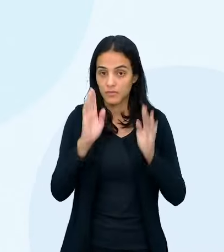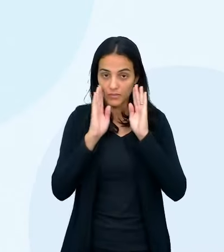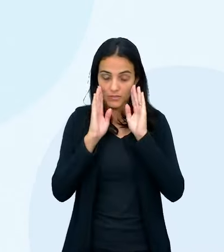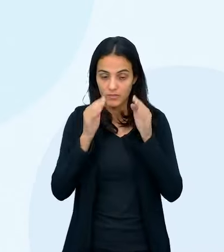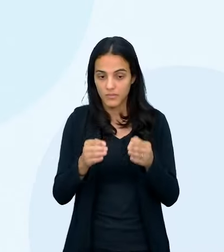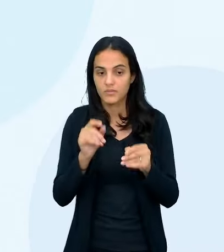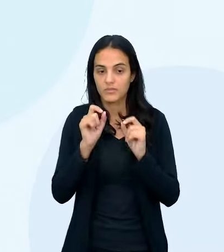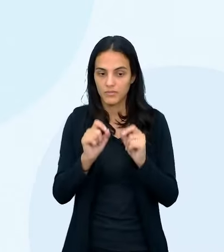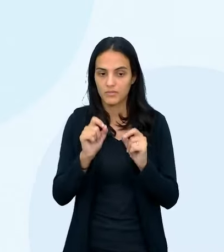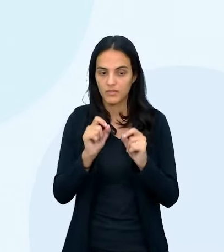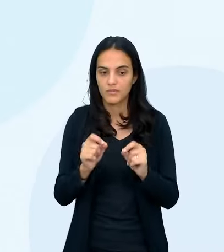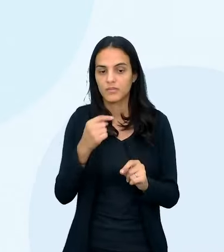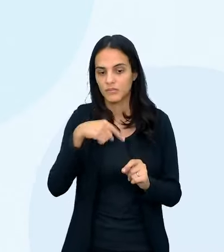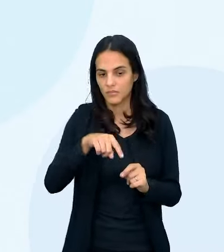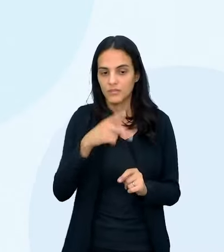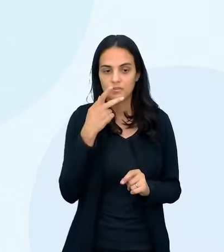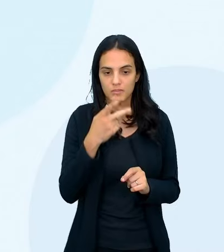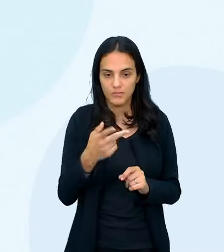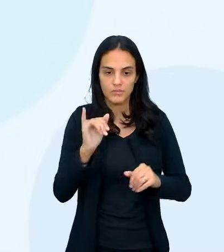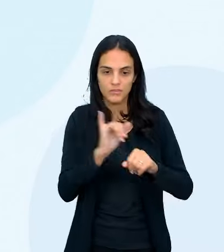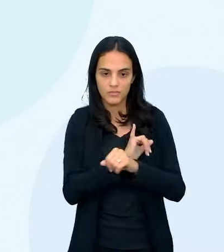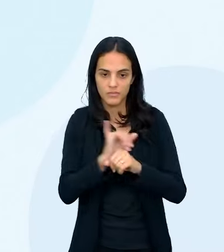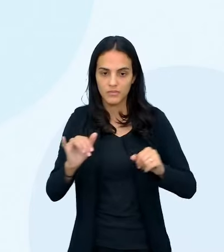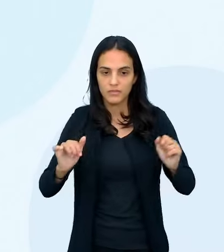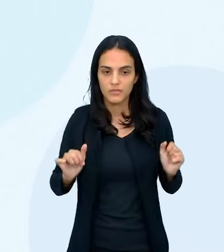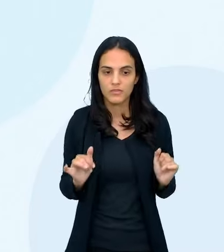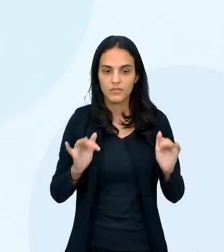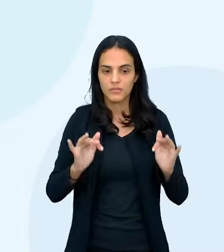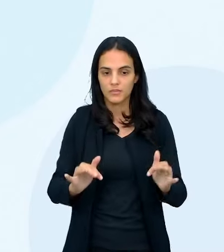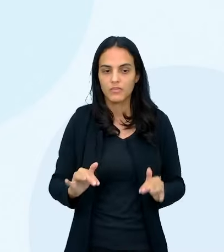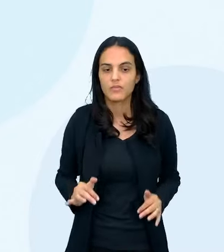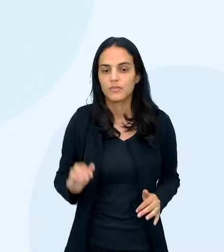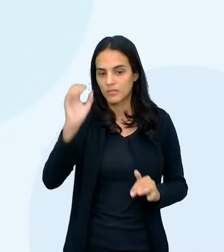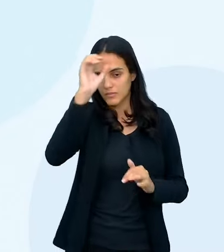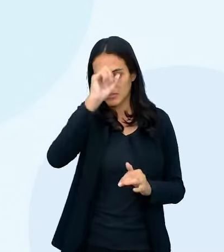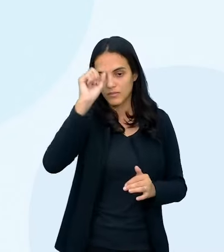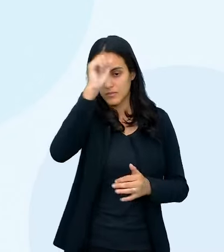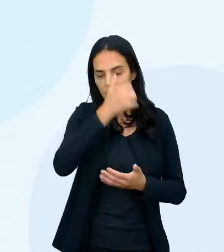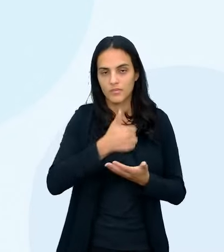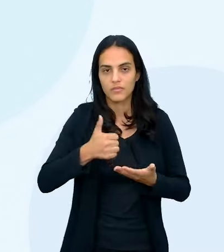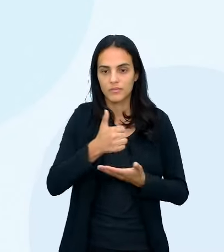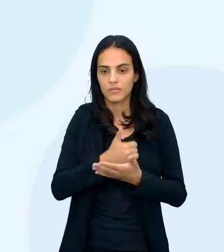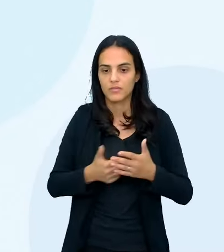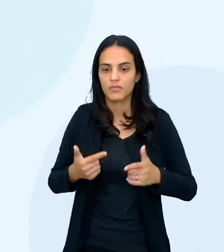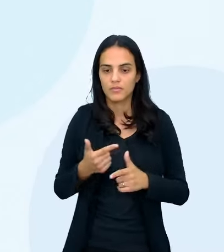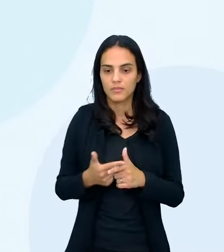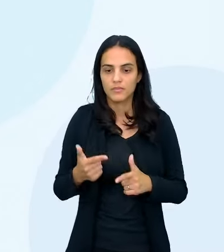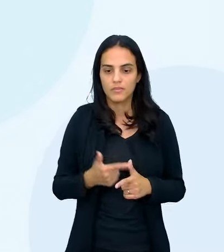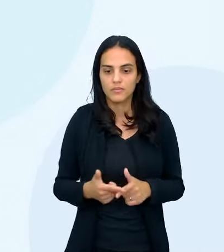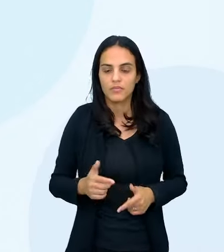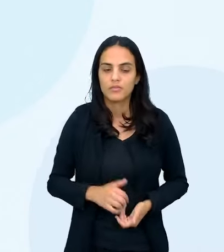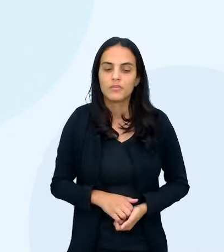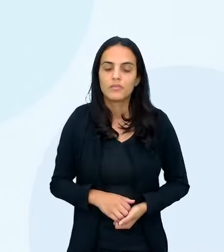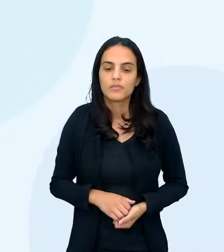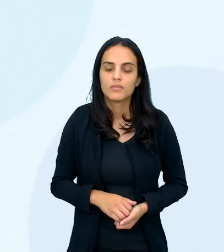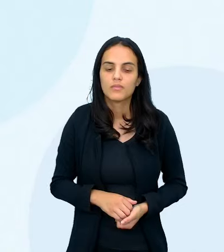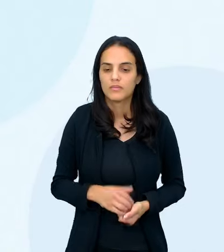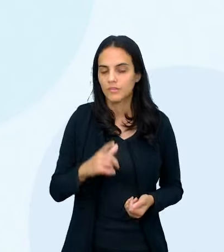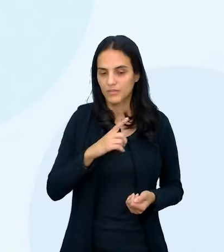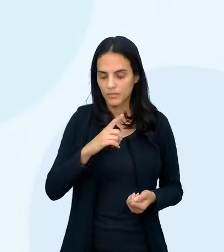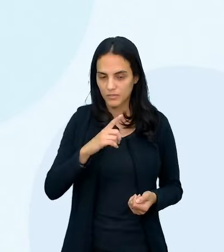aí entra, né, o que a gente já falou das metodologias ativas, né? Aprendizagem baseada em problemas. Tem uma questão